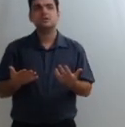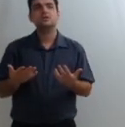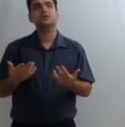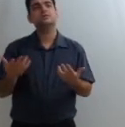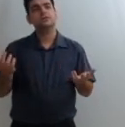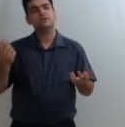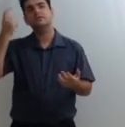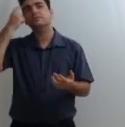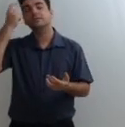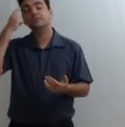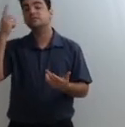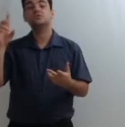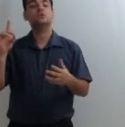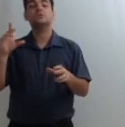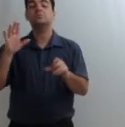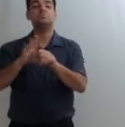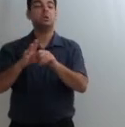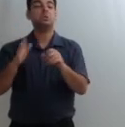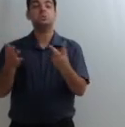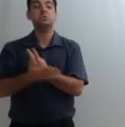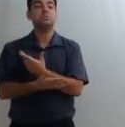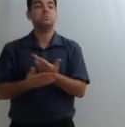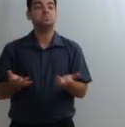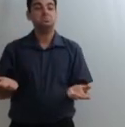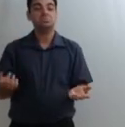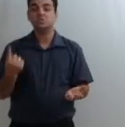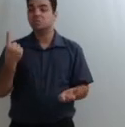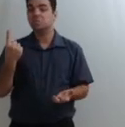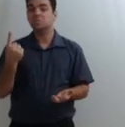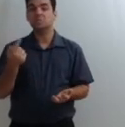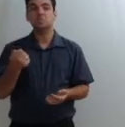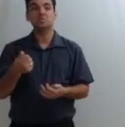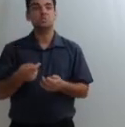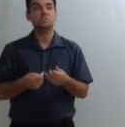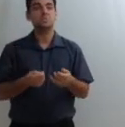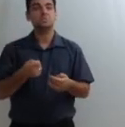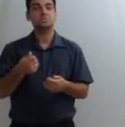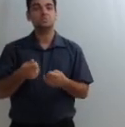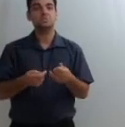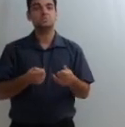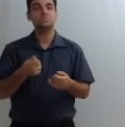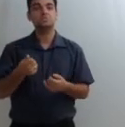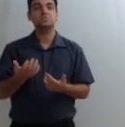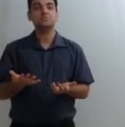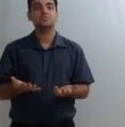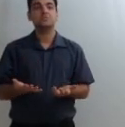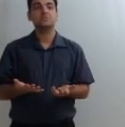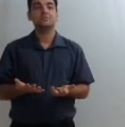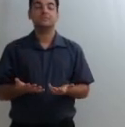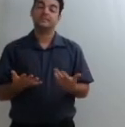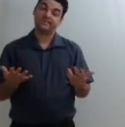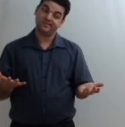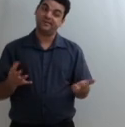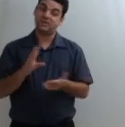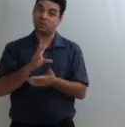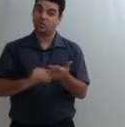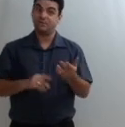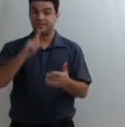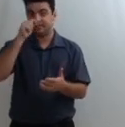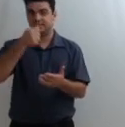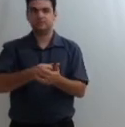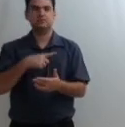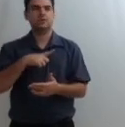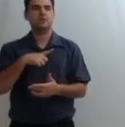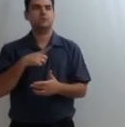grave, para indeferir o livramento condicional. Isso, a cópia da decisão de indeferimento, tá, as folhas